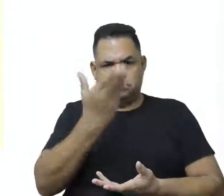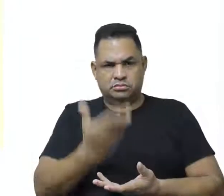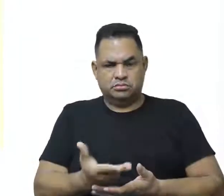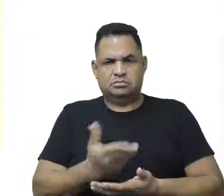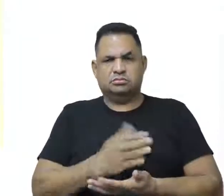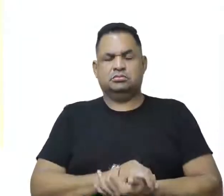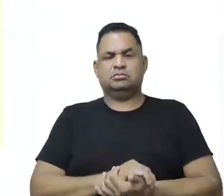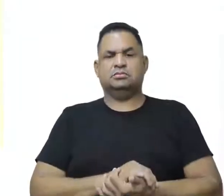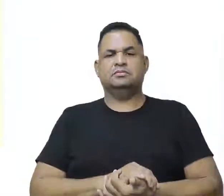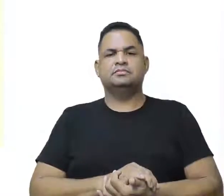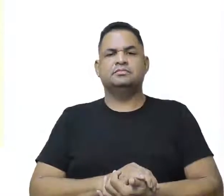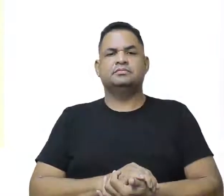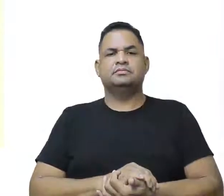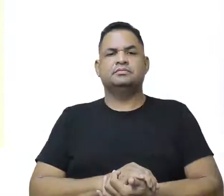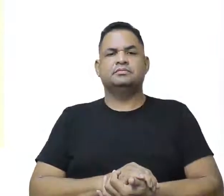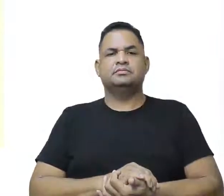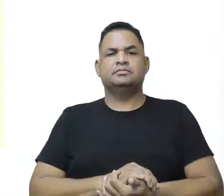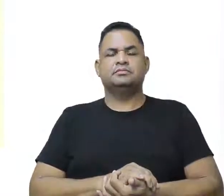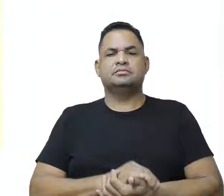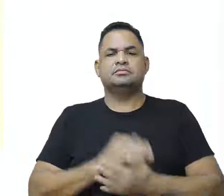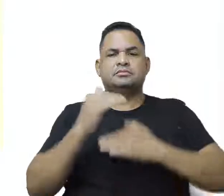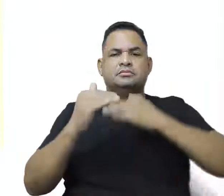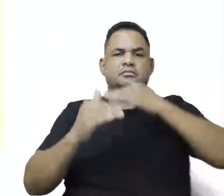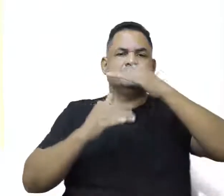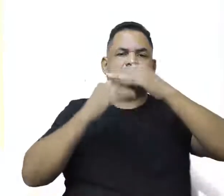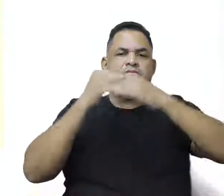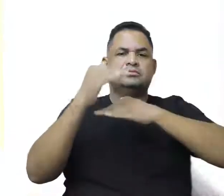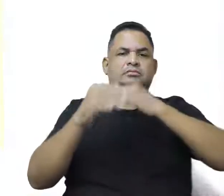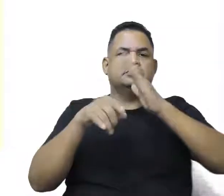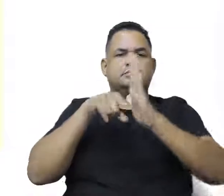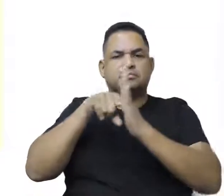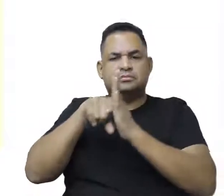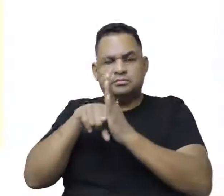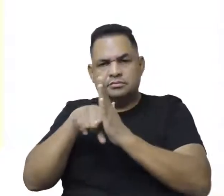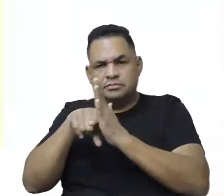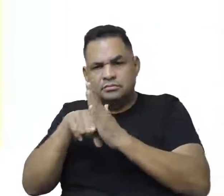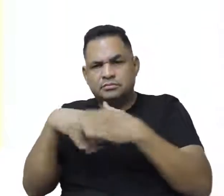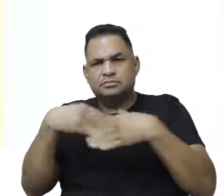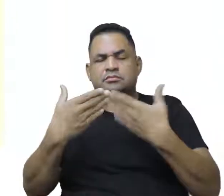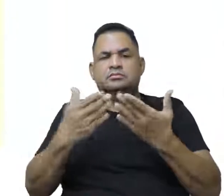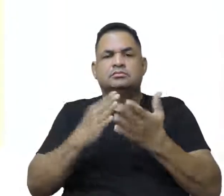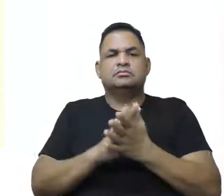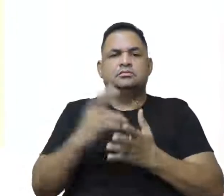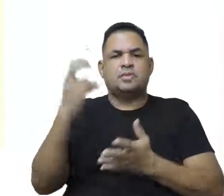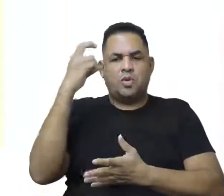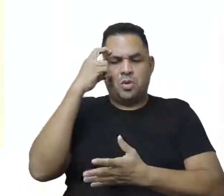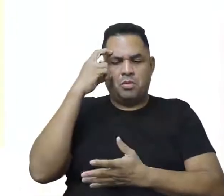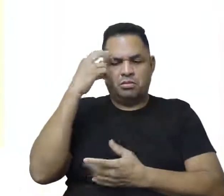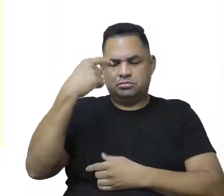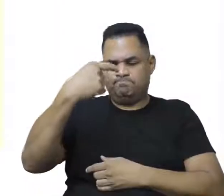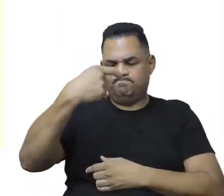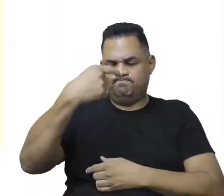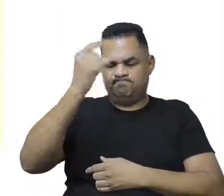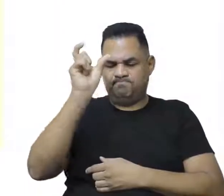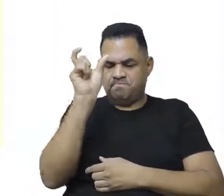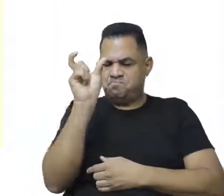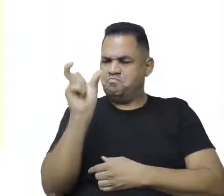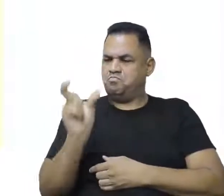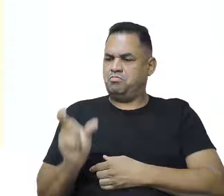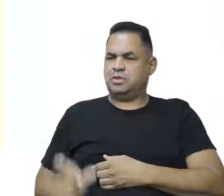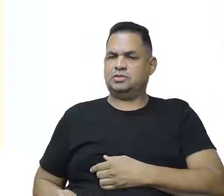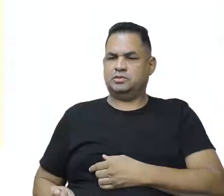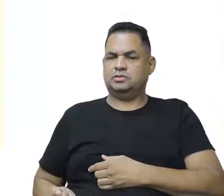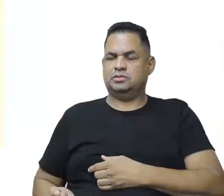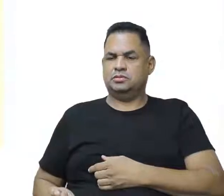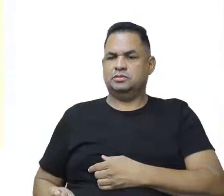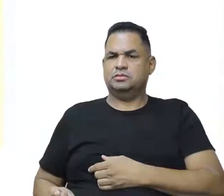da antropologia que desenvolveram os estudos relacionando a cultura com a personalidade do indivíduo.